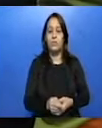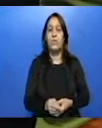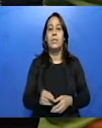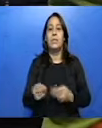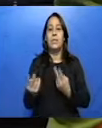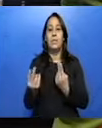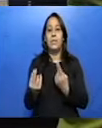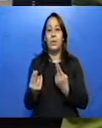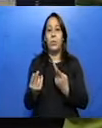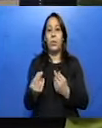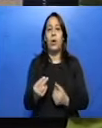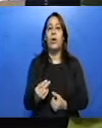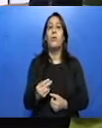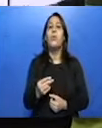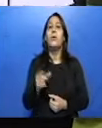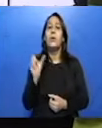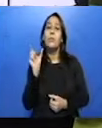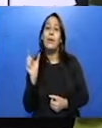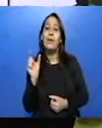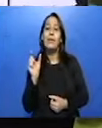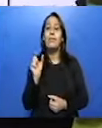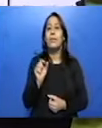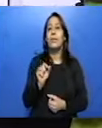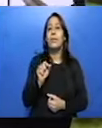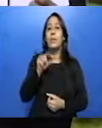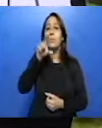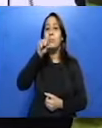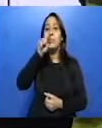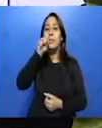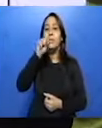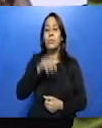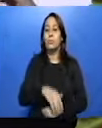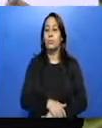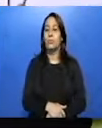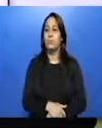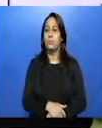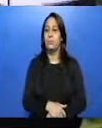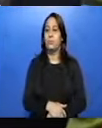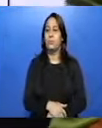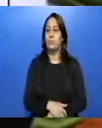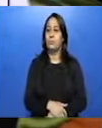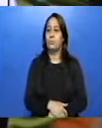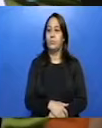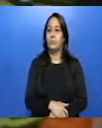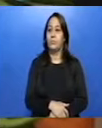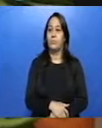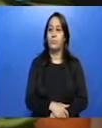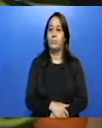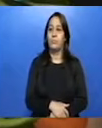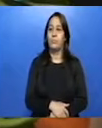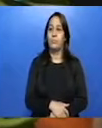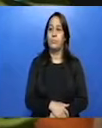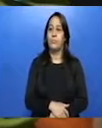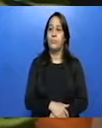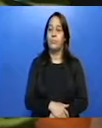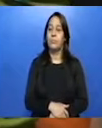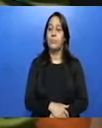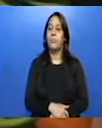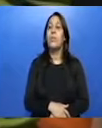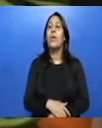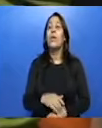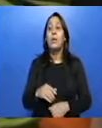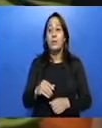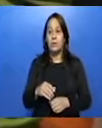de pássaro. Mas vamos reparar, antes da gente mudar de página, quem são os vizinhos?